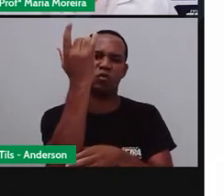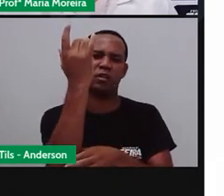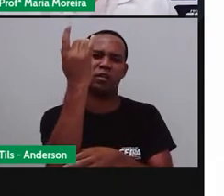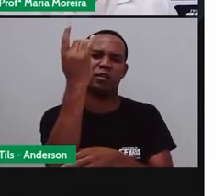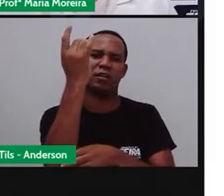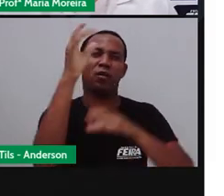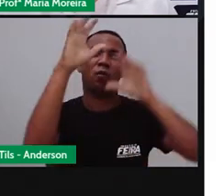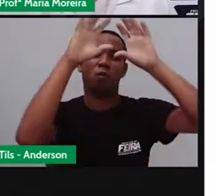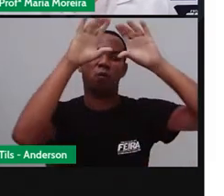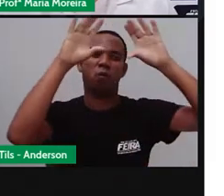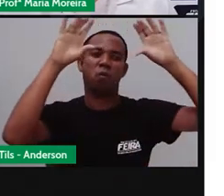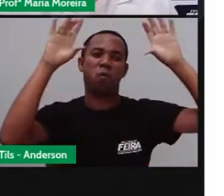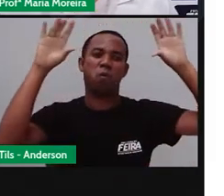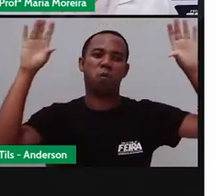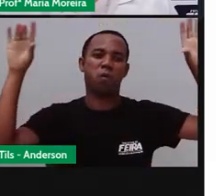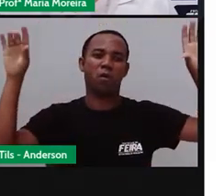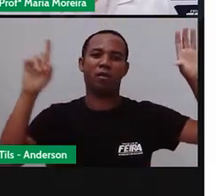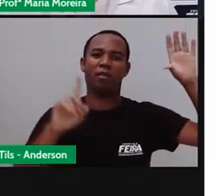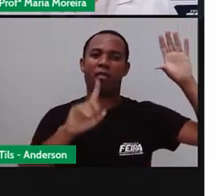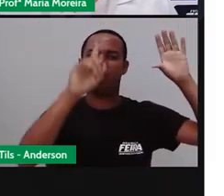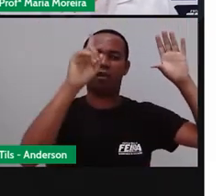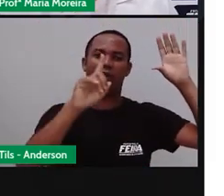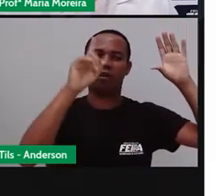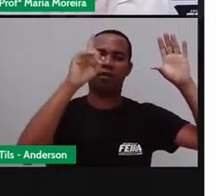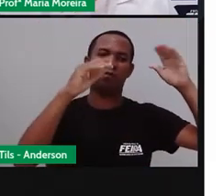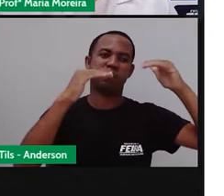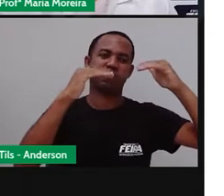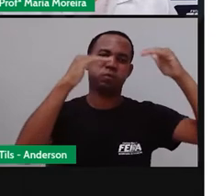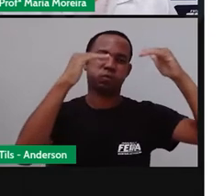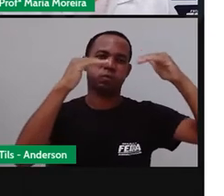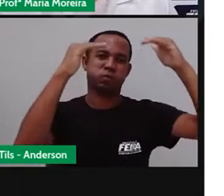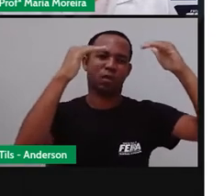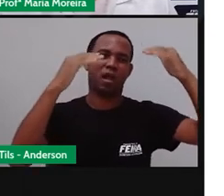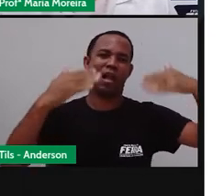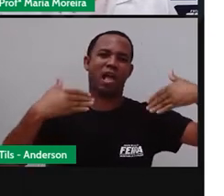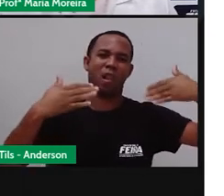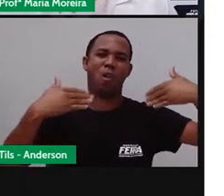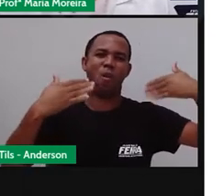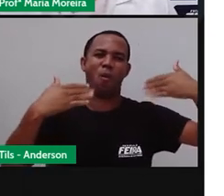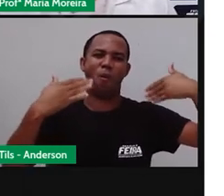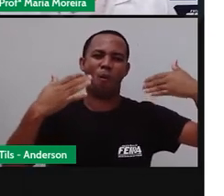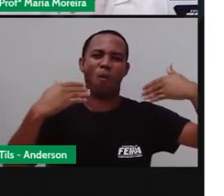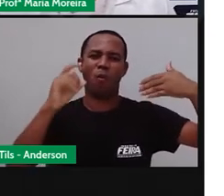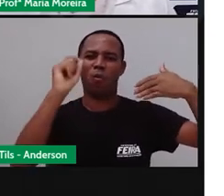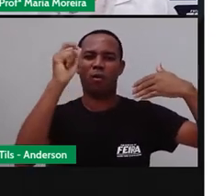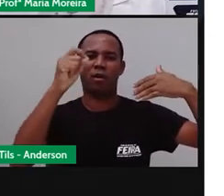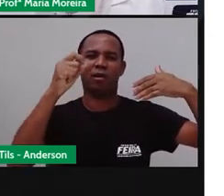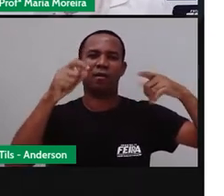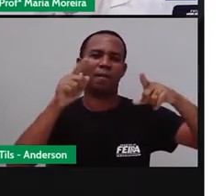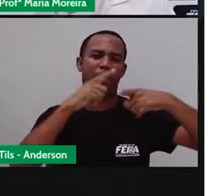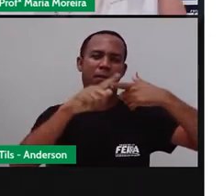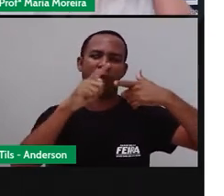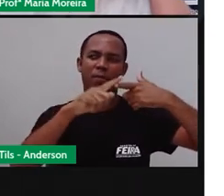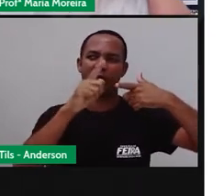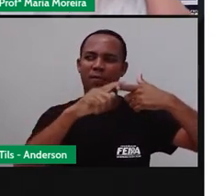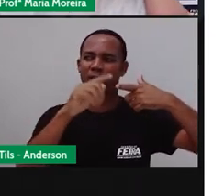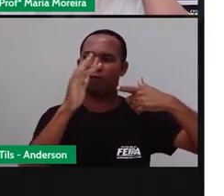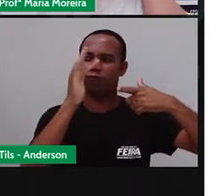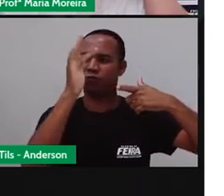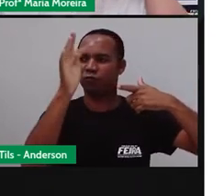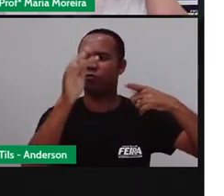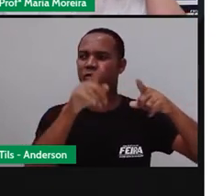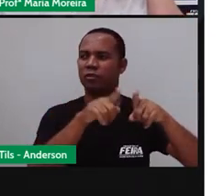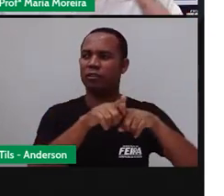quê? A atmosfera e retém o quê? Calor, intensificando o efeito estufa. Então, imagine aí essa